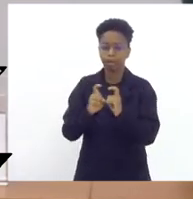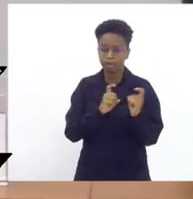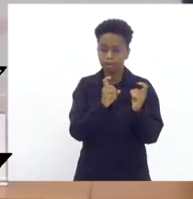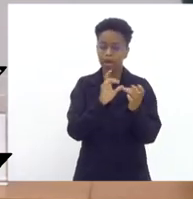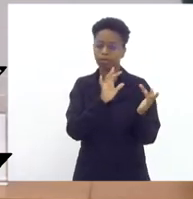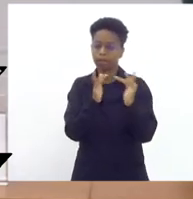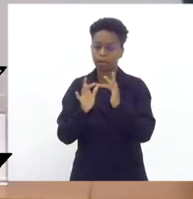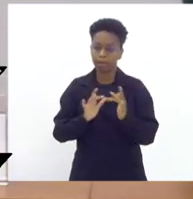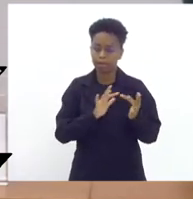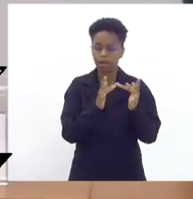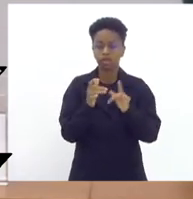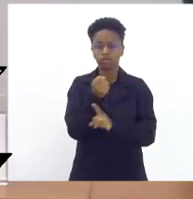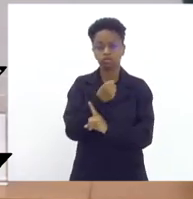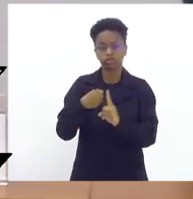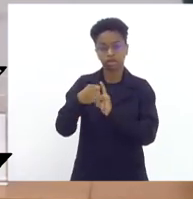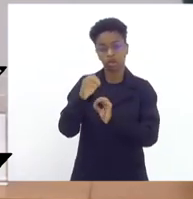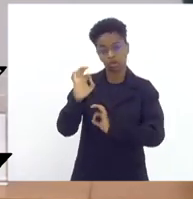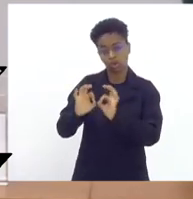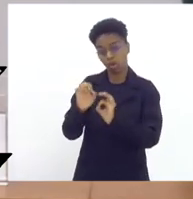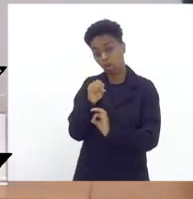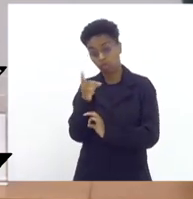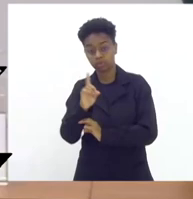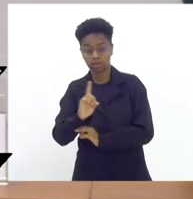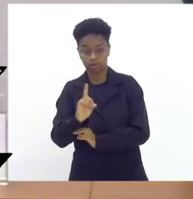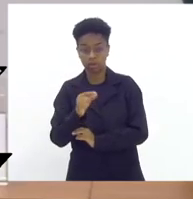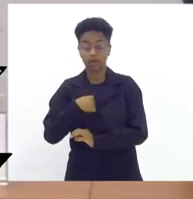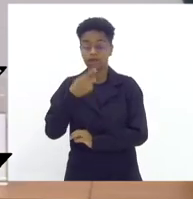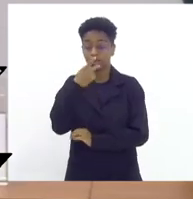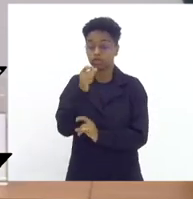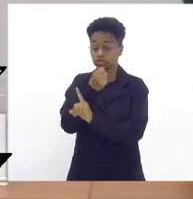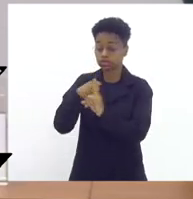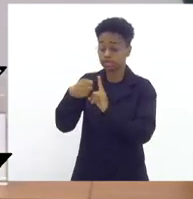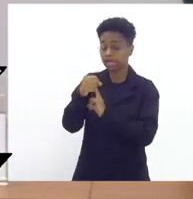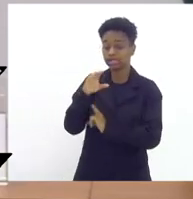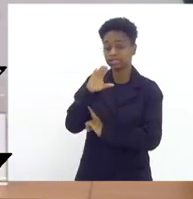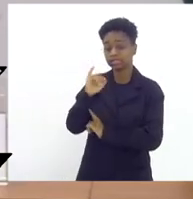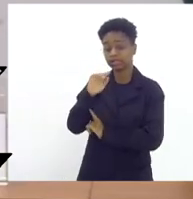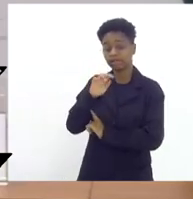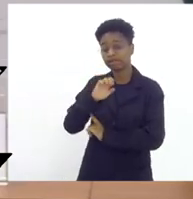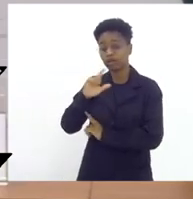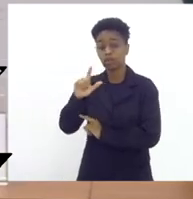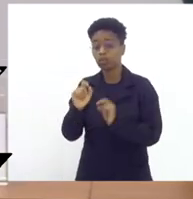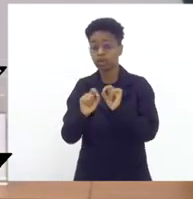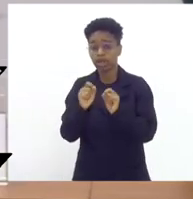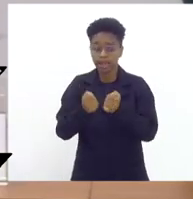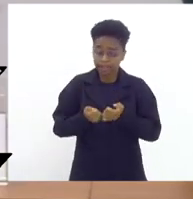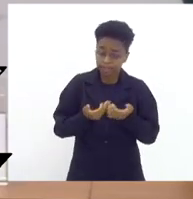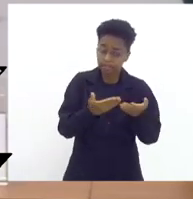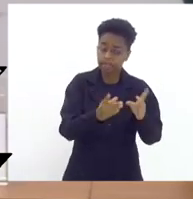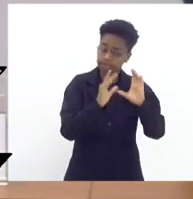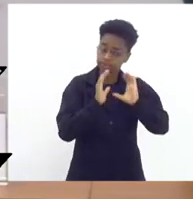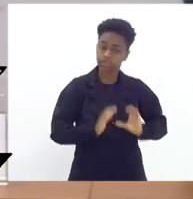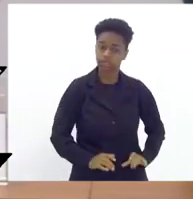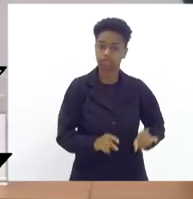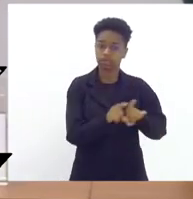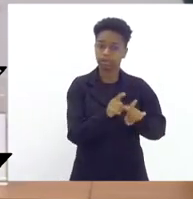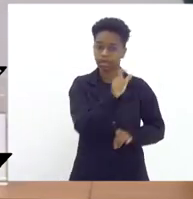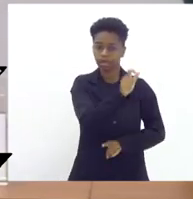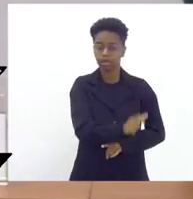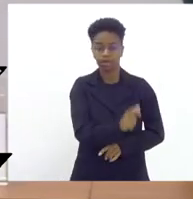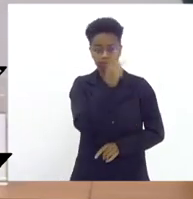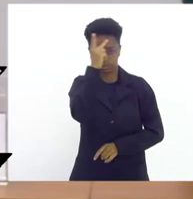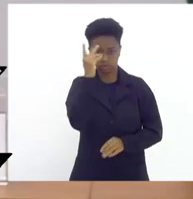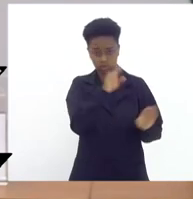organizado ou não e a que chama o de sociedade civil também conferindo essa cidadania a esses migrantes e